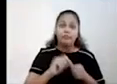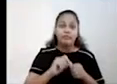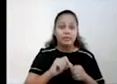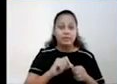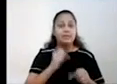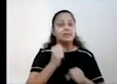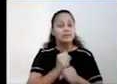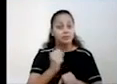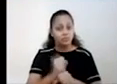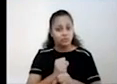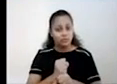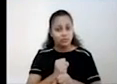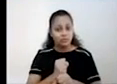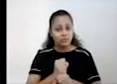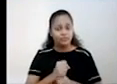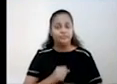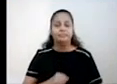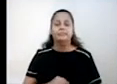construção.